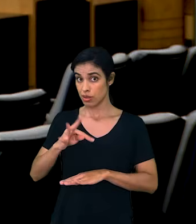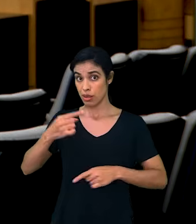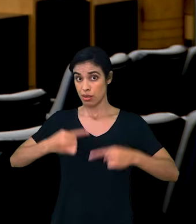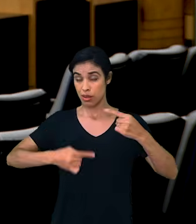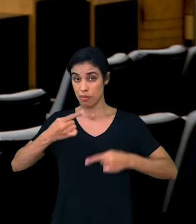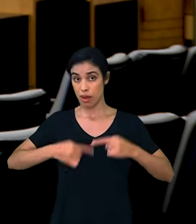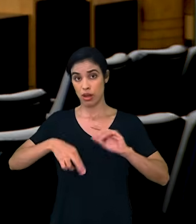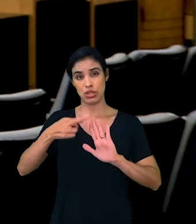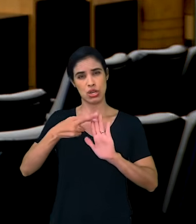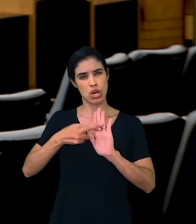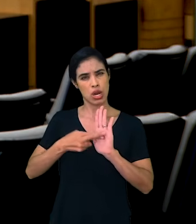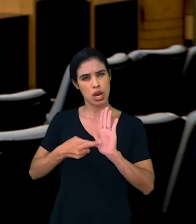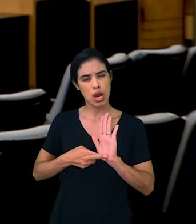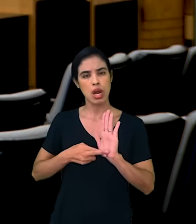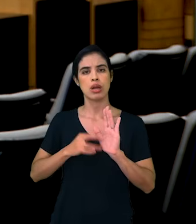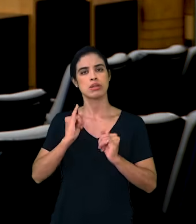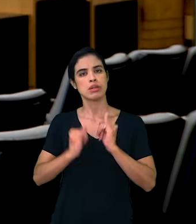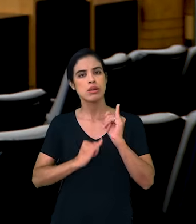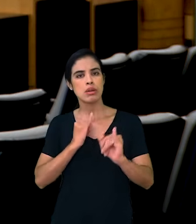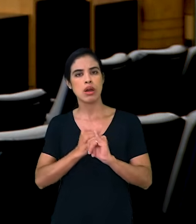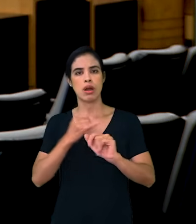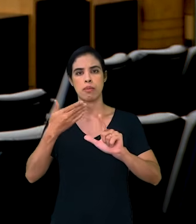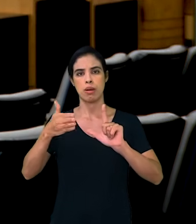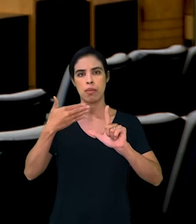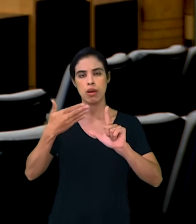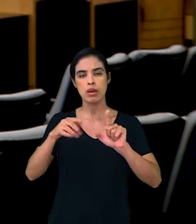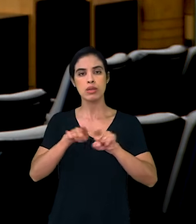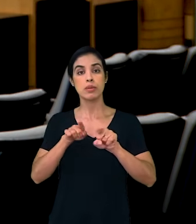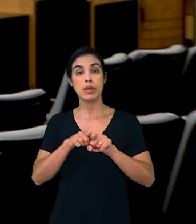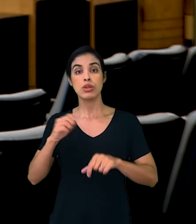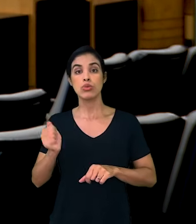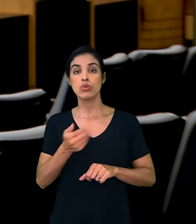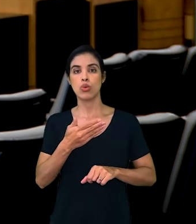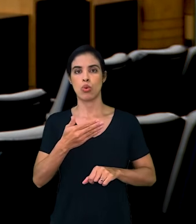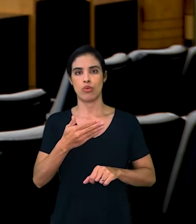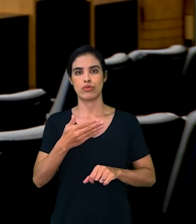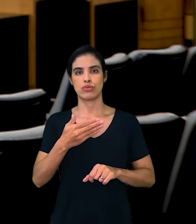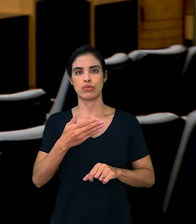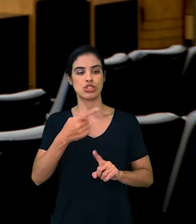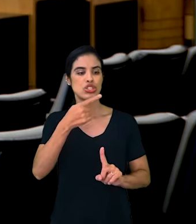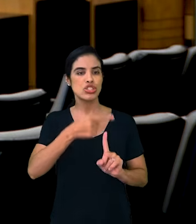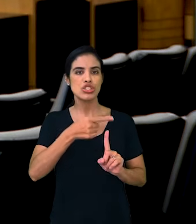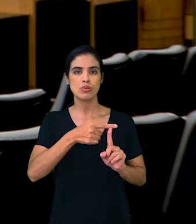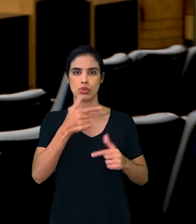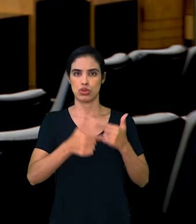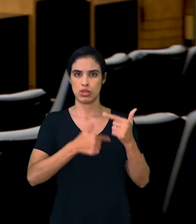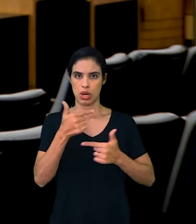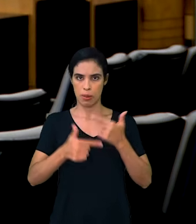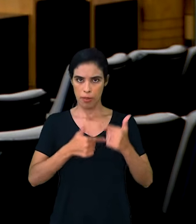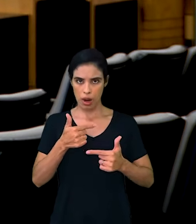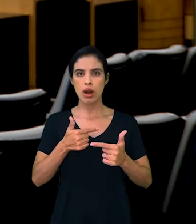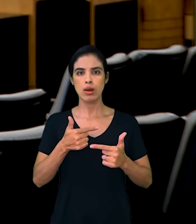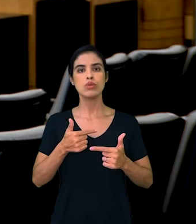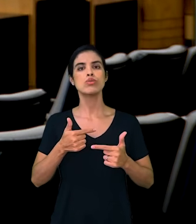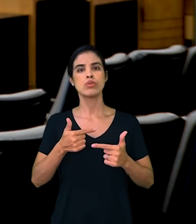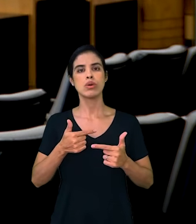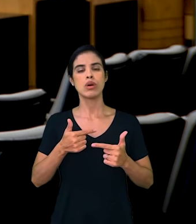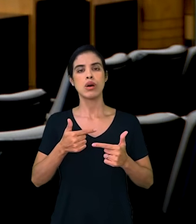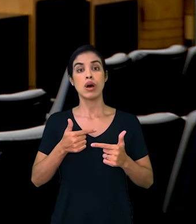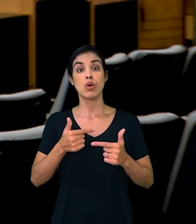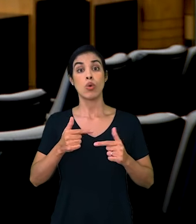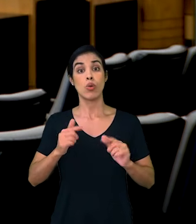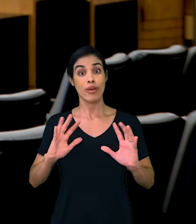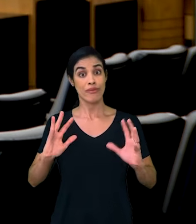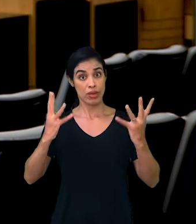debates sobre regulamentação de plataformas digitais e novas formas de trabalho também foi abordada durante a sessão.